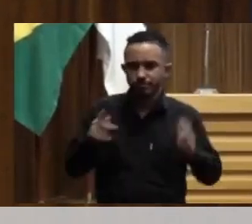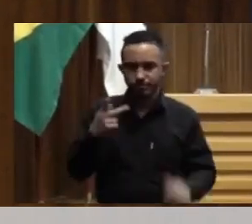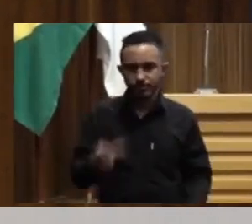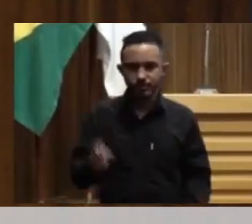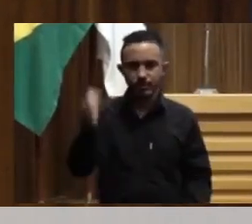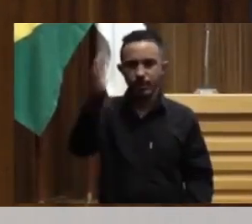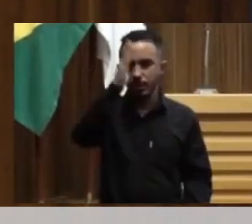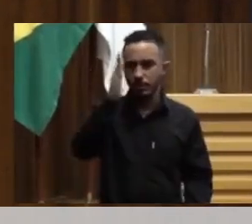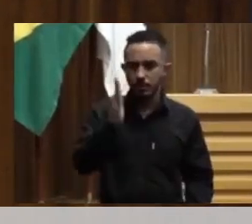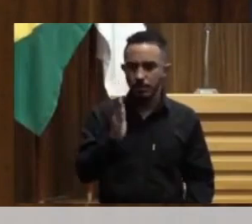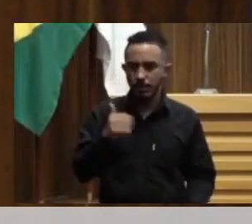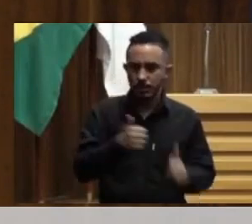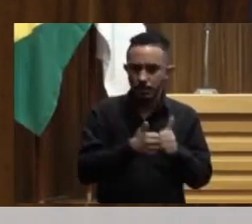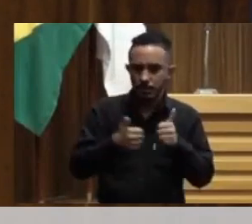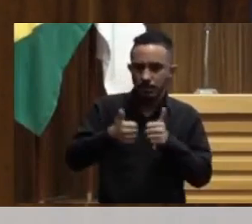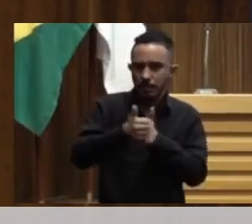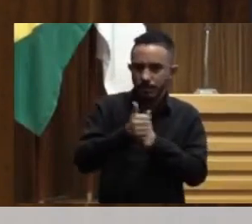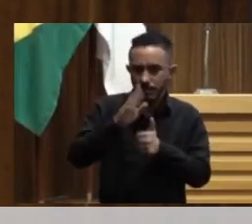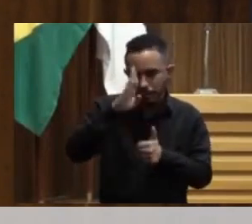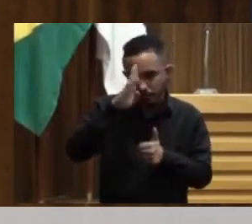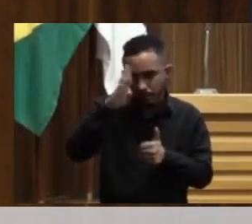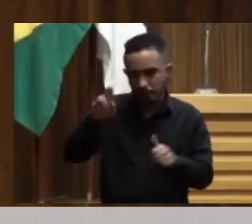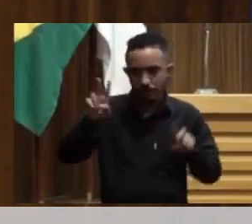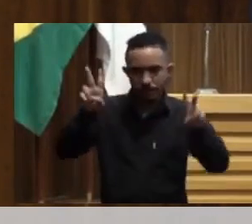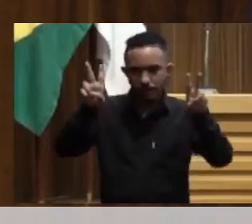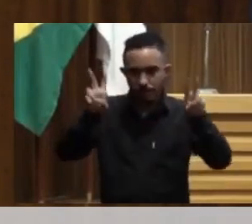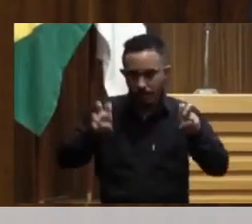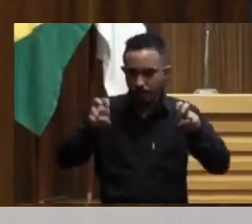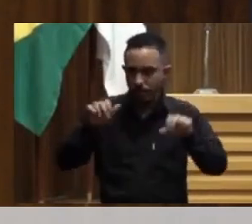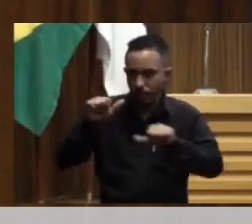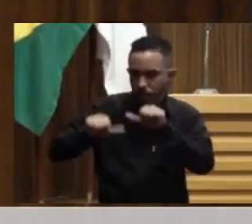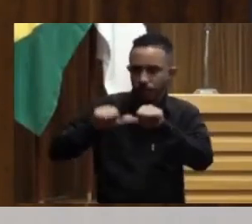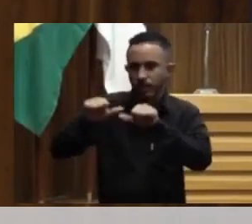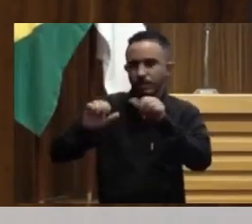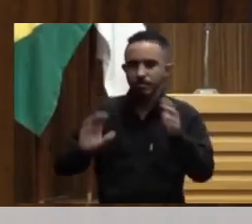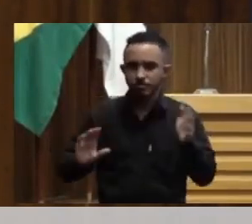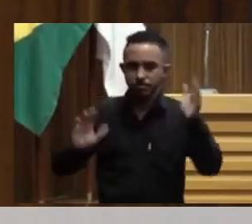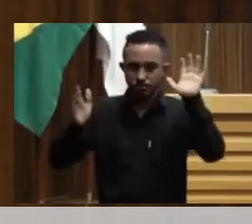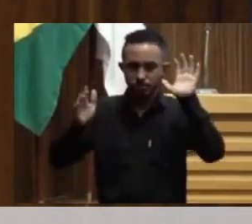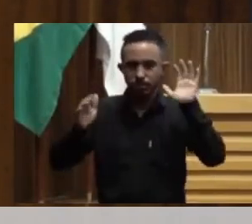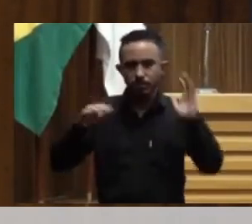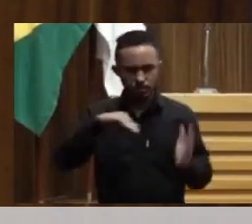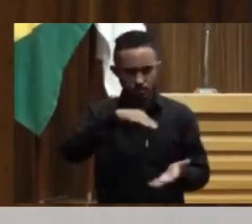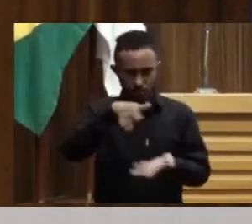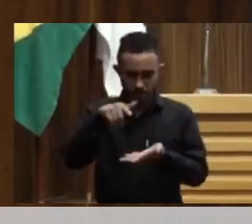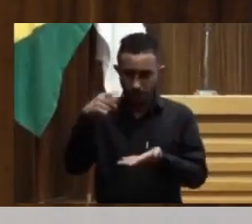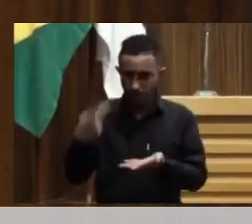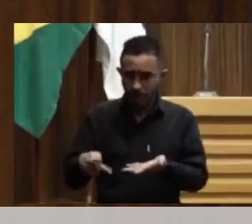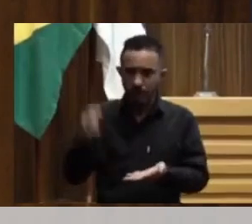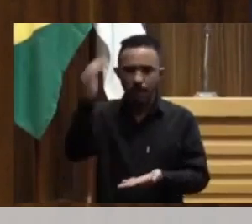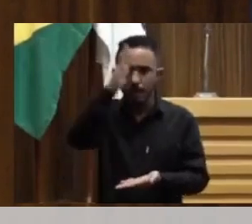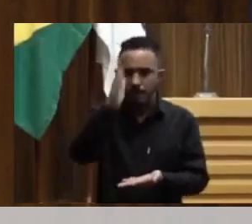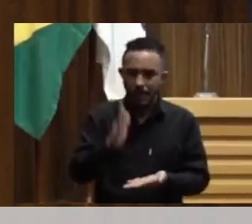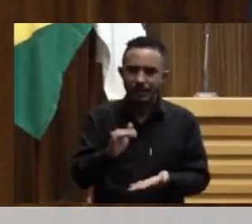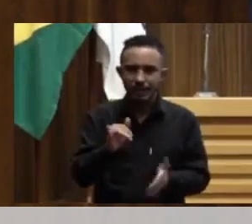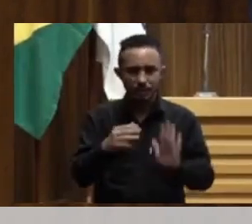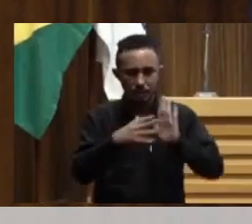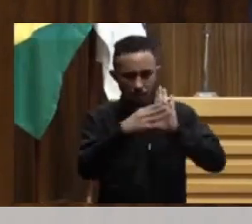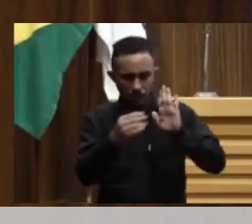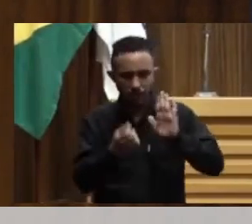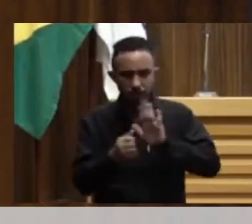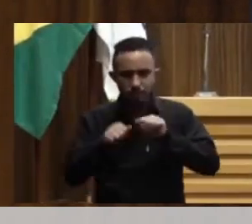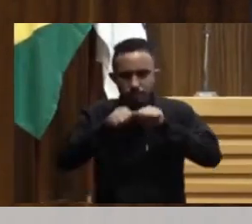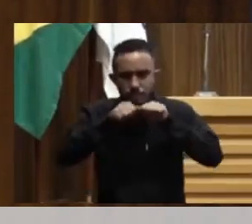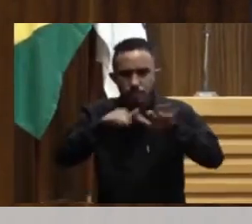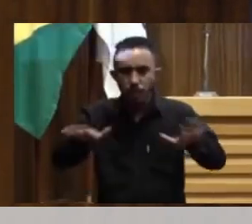grande protagonista na questão das mudanças climáticas. Aliás, o Brasil está dando um grande exemplo,